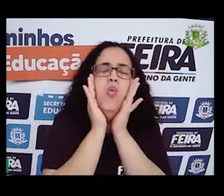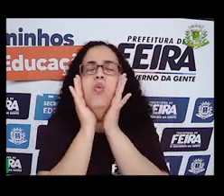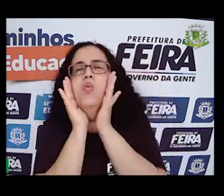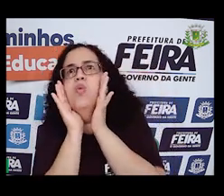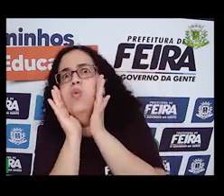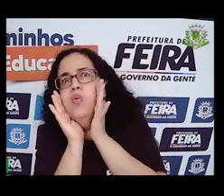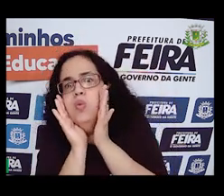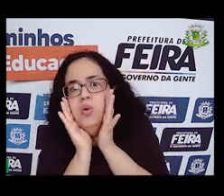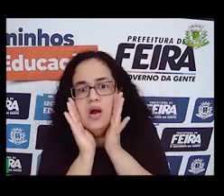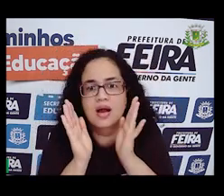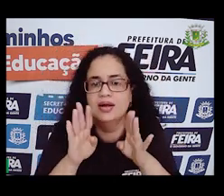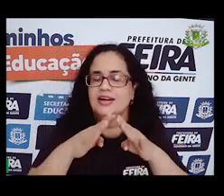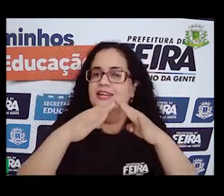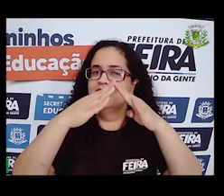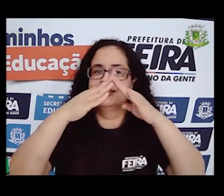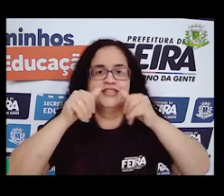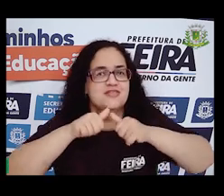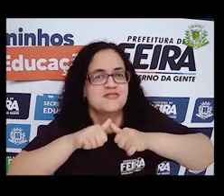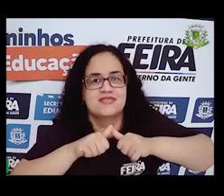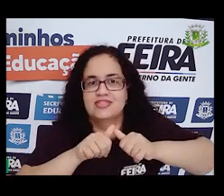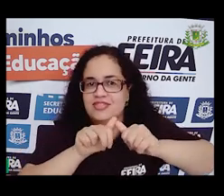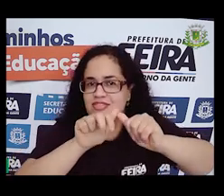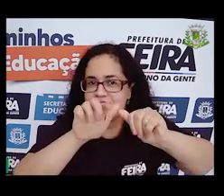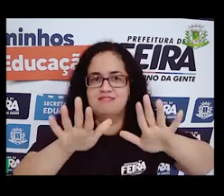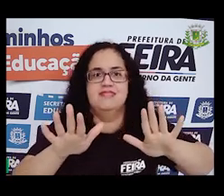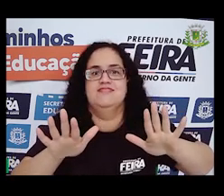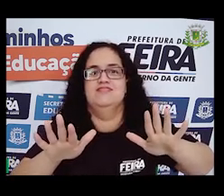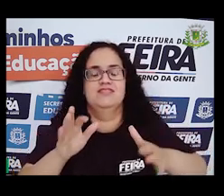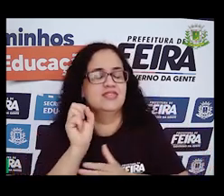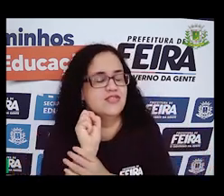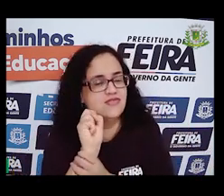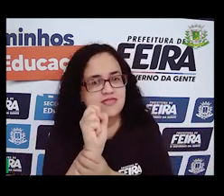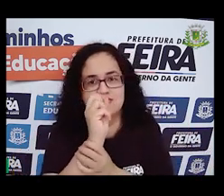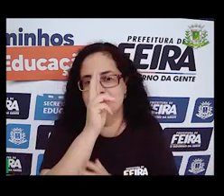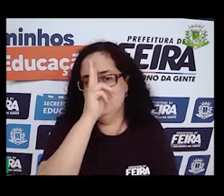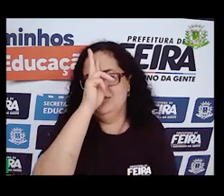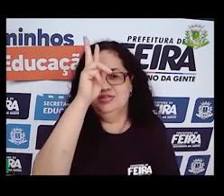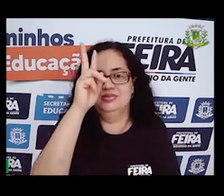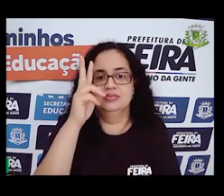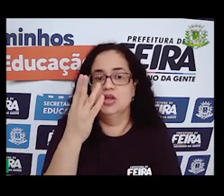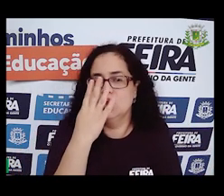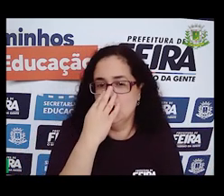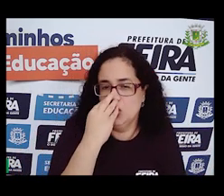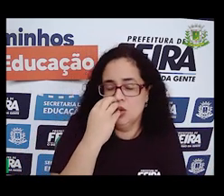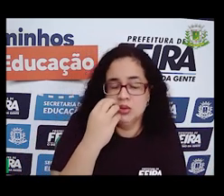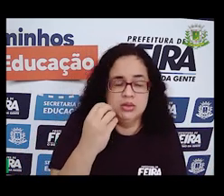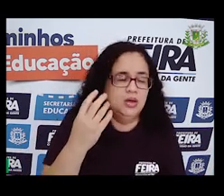soprar, e a casa continuava inteira no seu lugar. O lobo